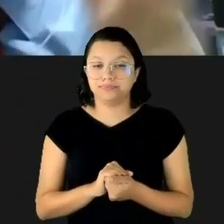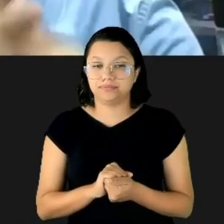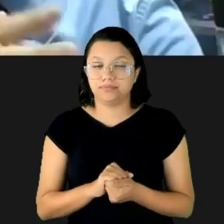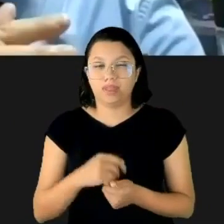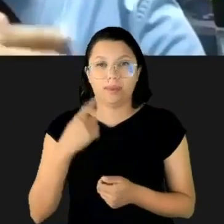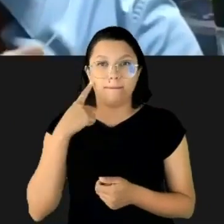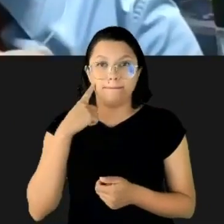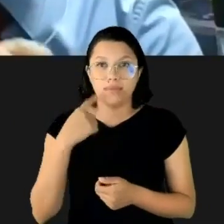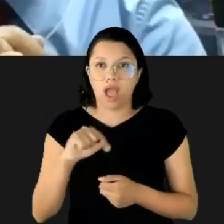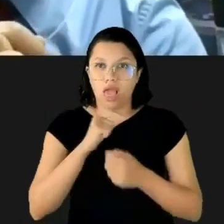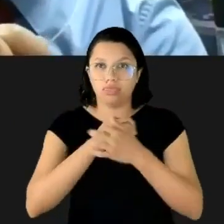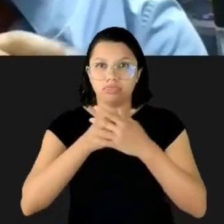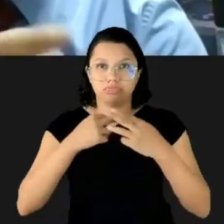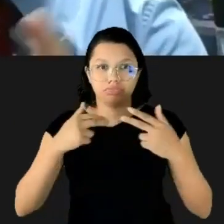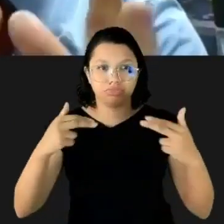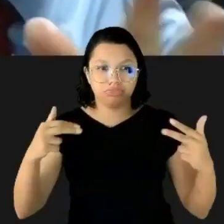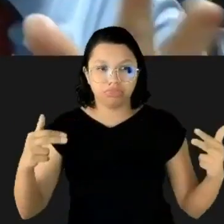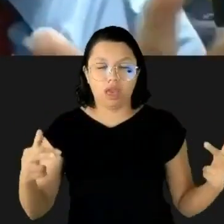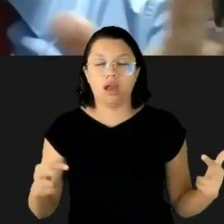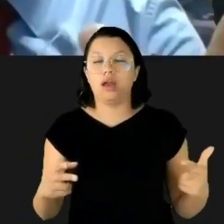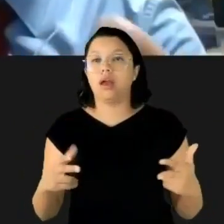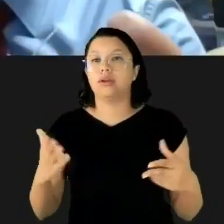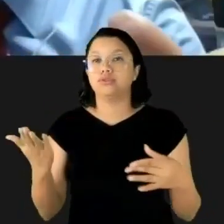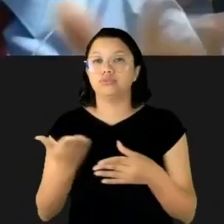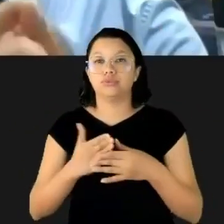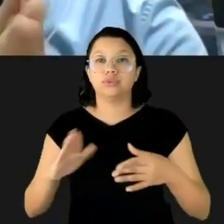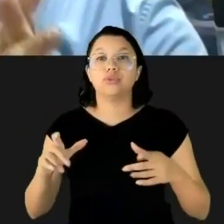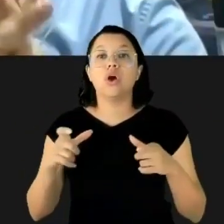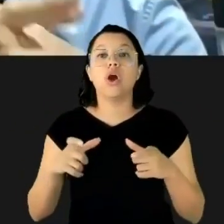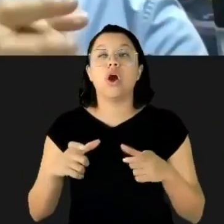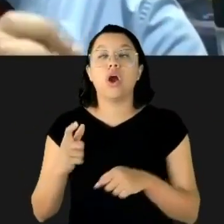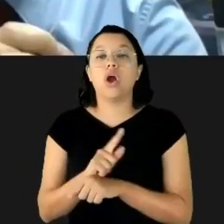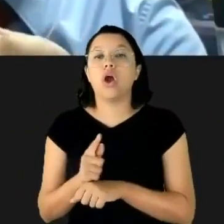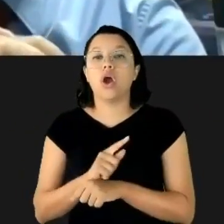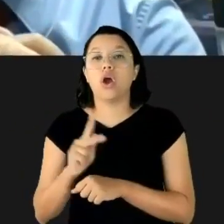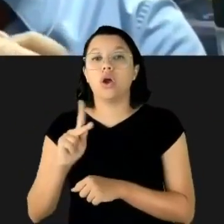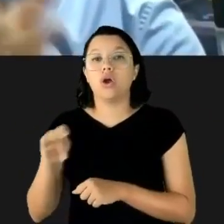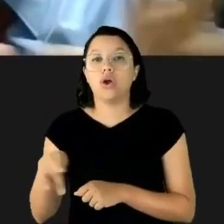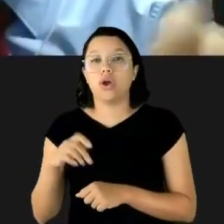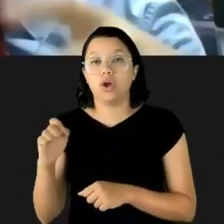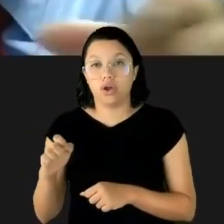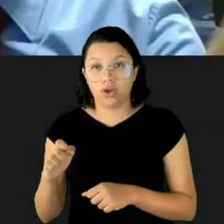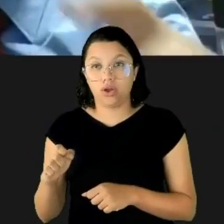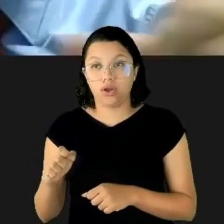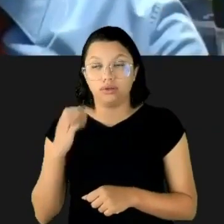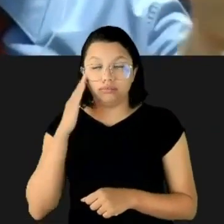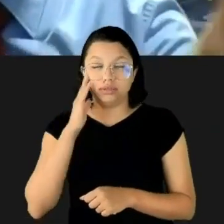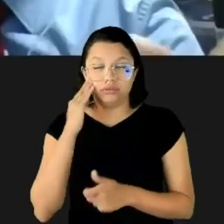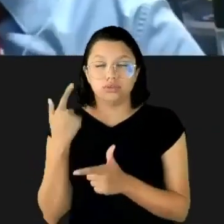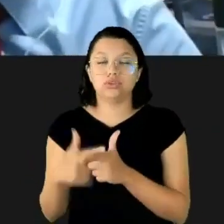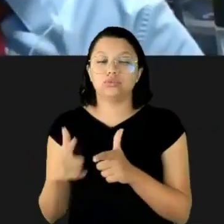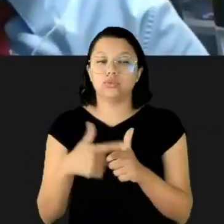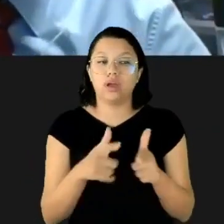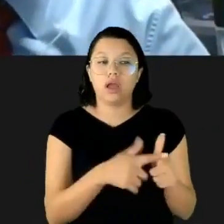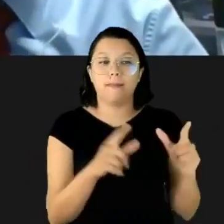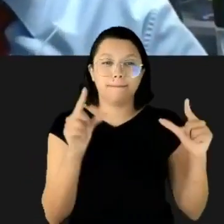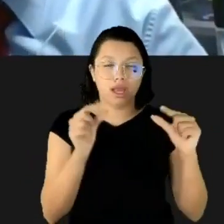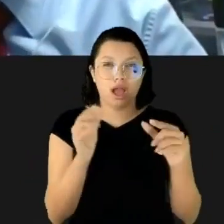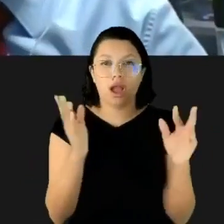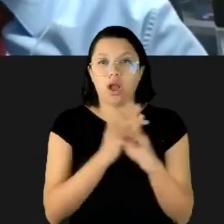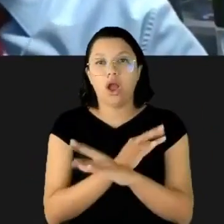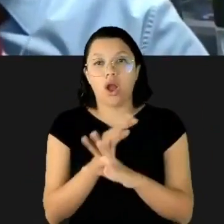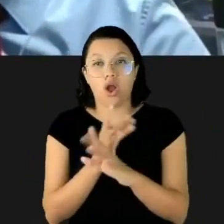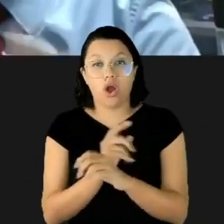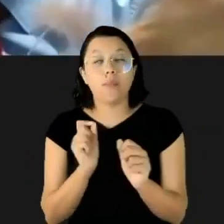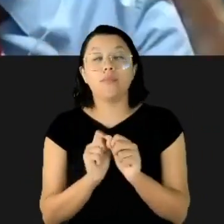milhares de processos onde o gestor ali do PJE entendeu que era melhor distribuir em pequenos fluxos e assim